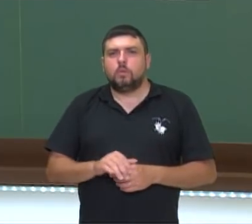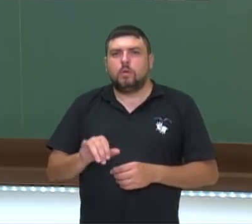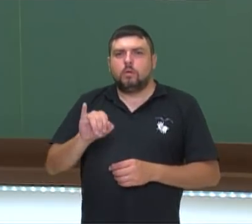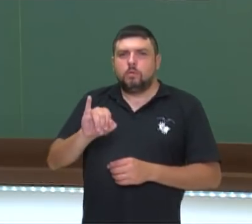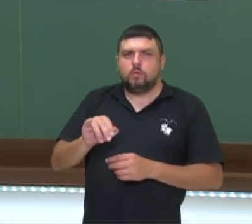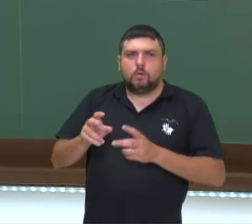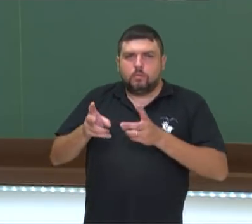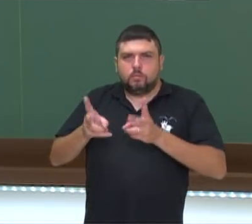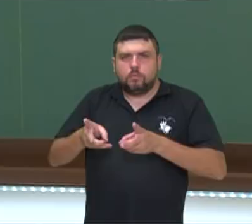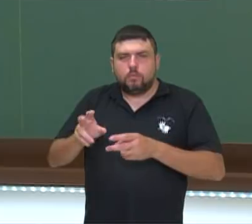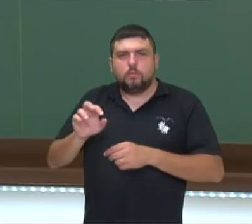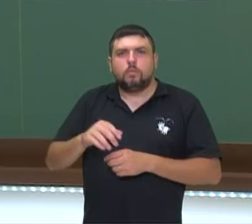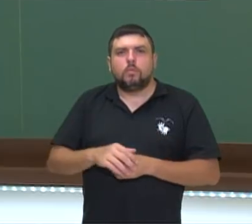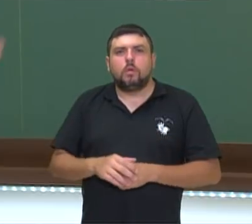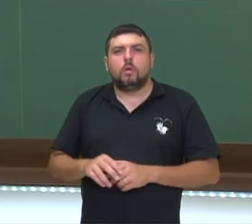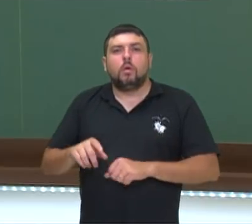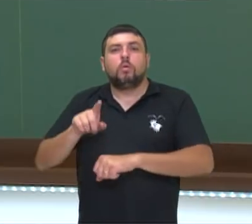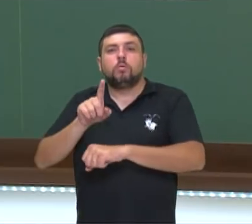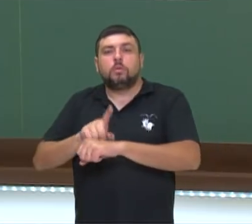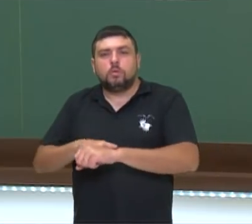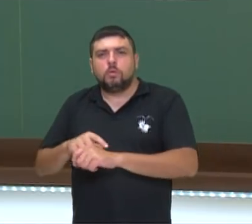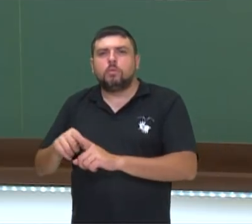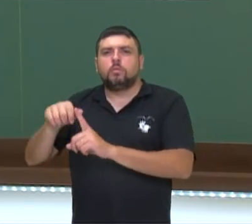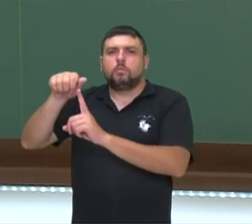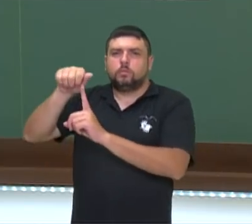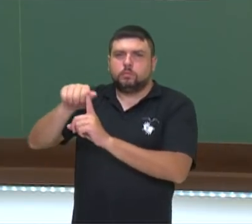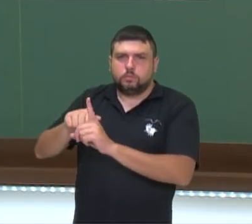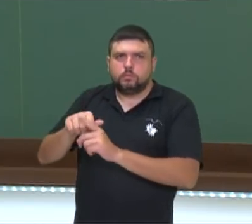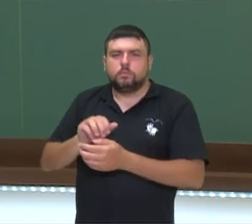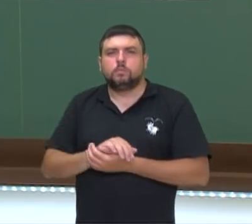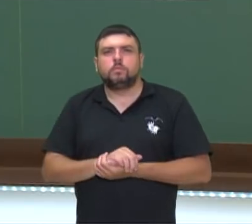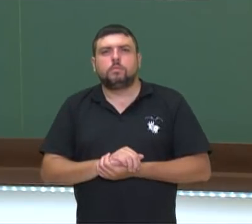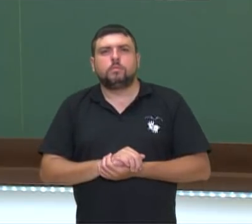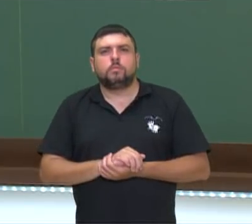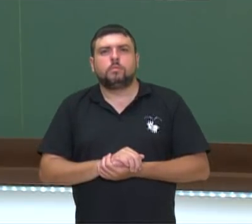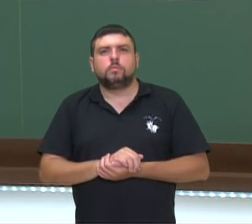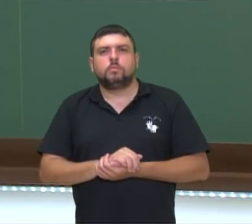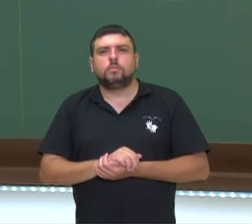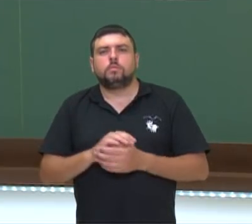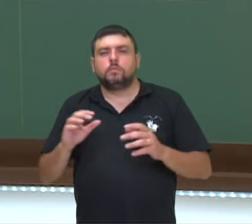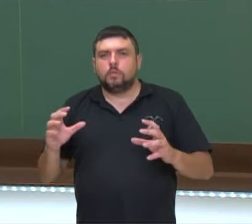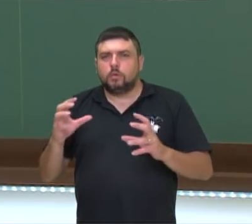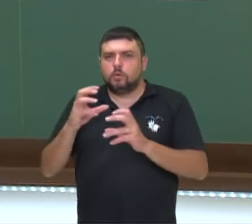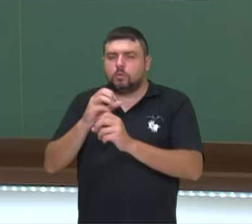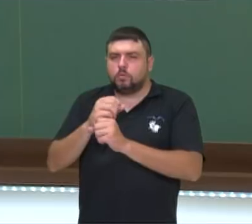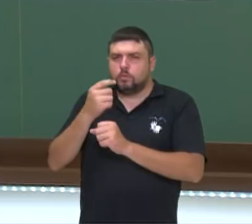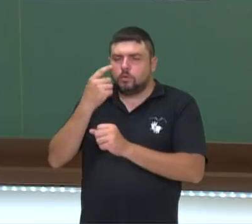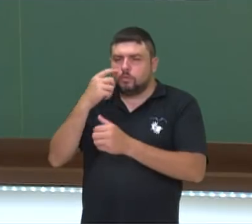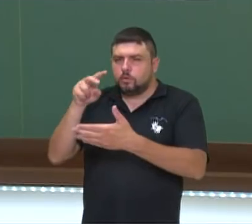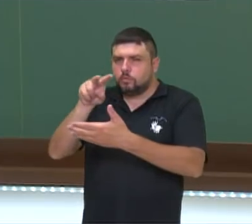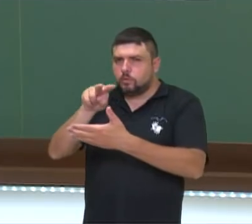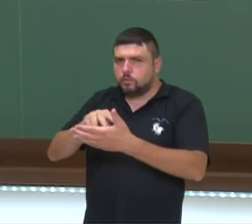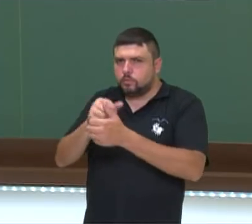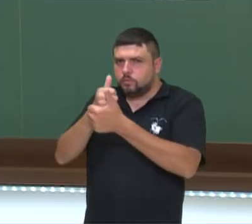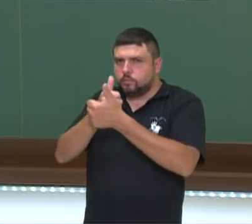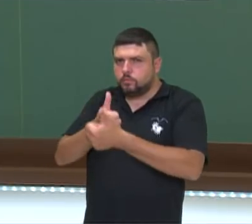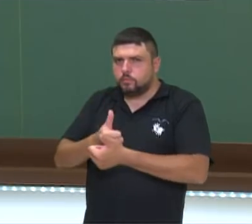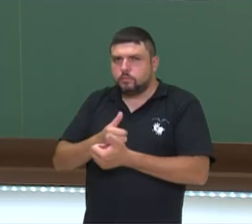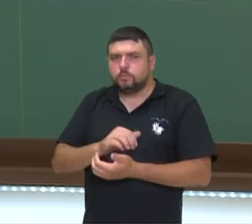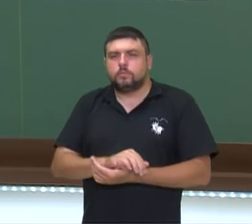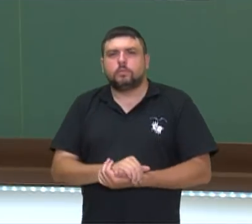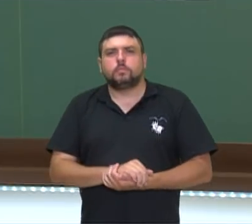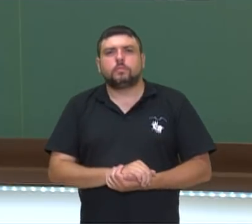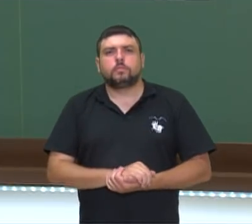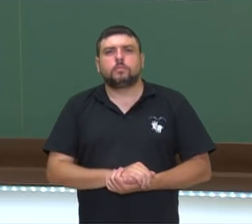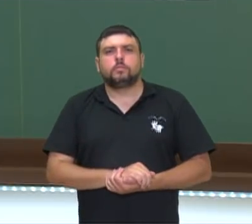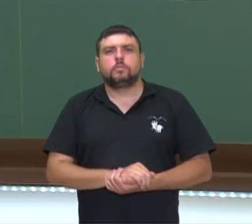o tempo é mais um mês que ele vai pagar a dívida. Somando aqui o 5 centésimos vezes 1 mais 1